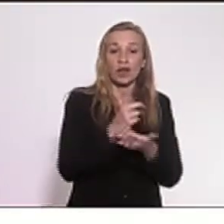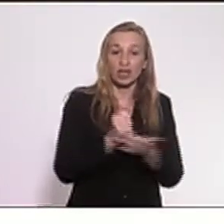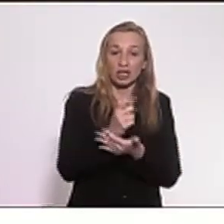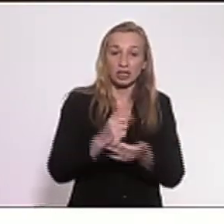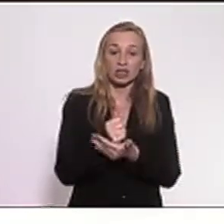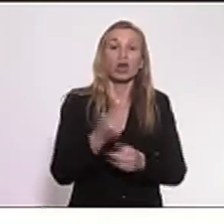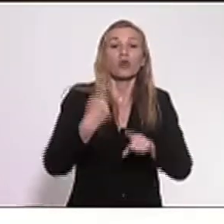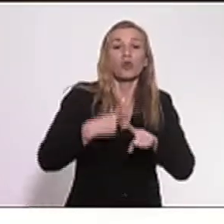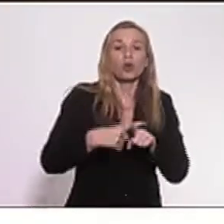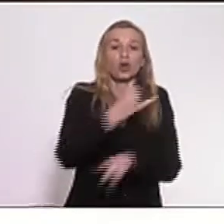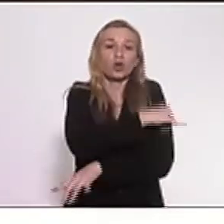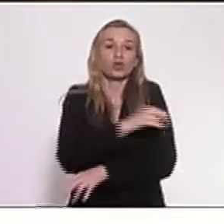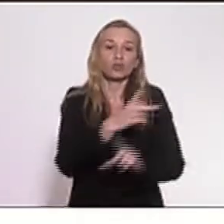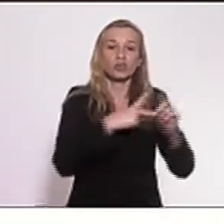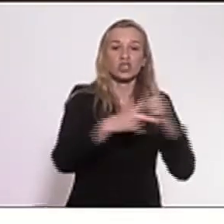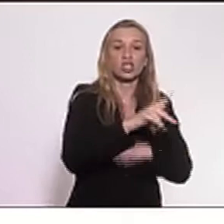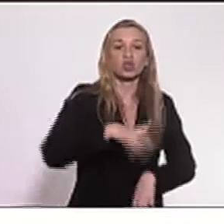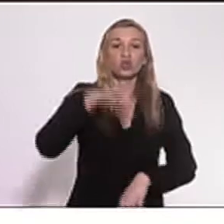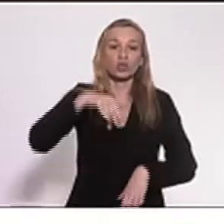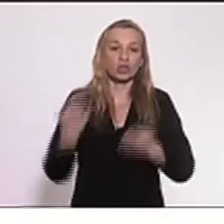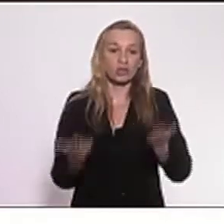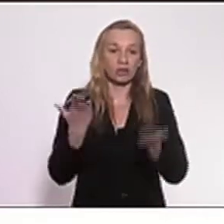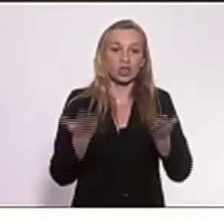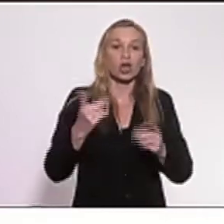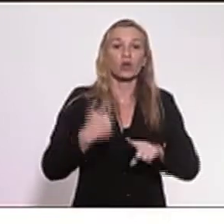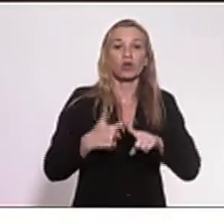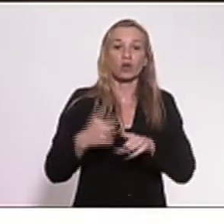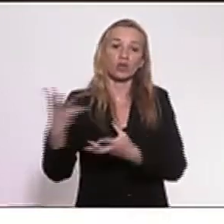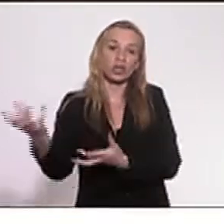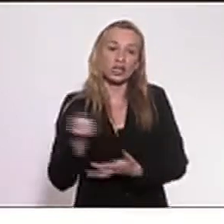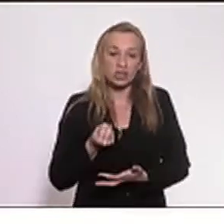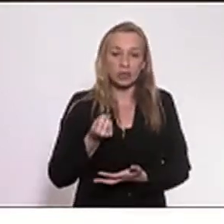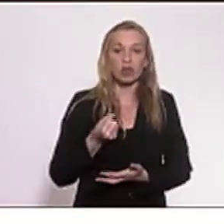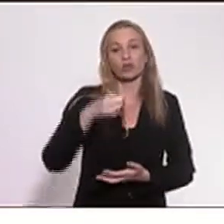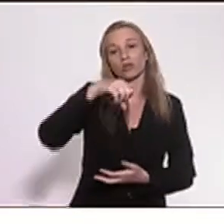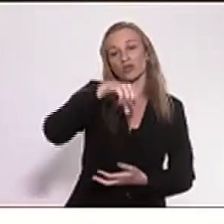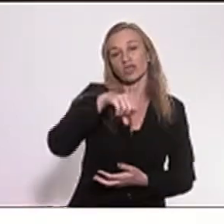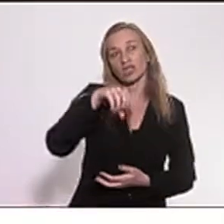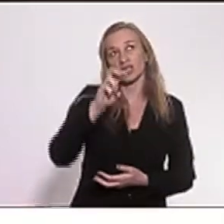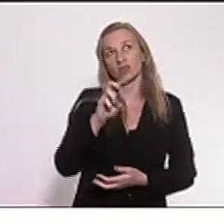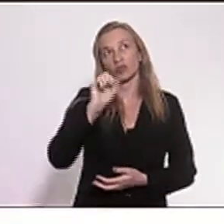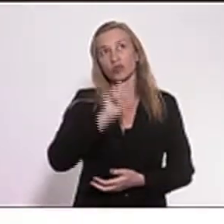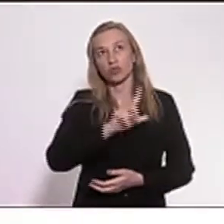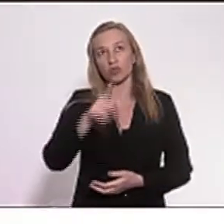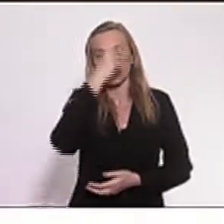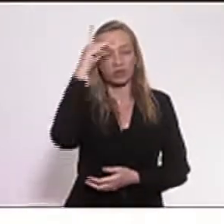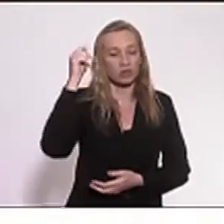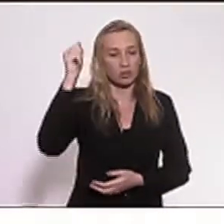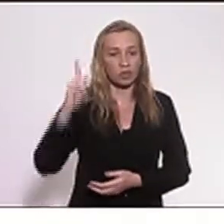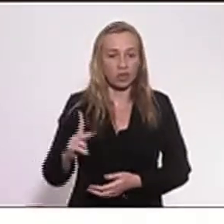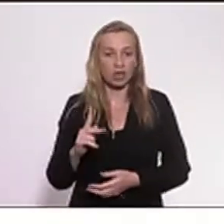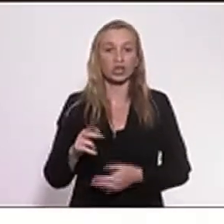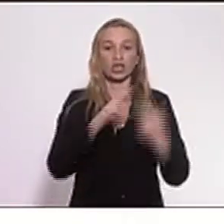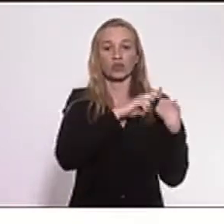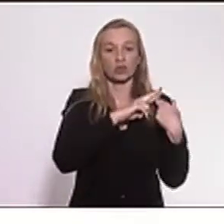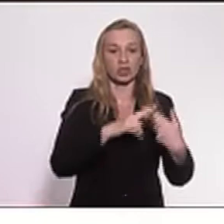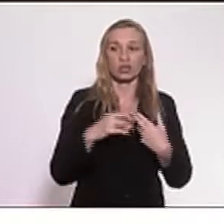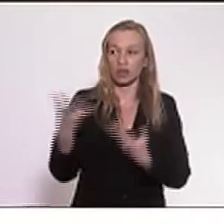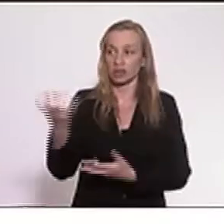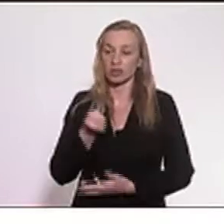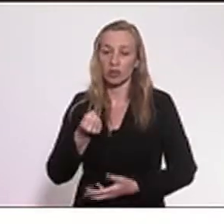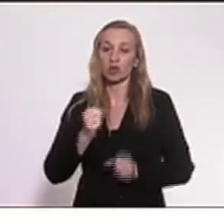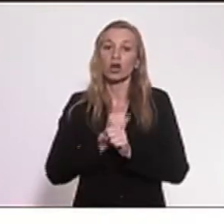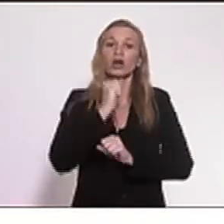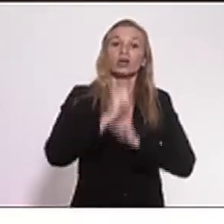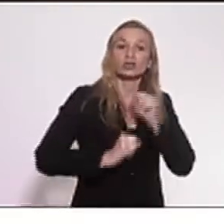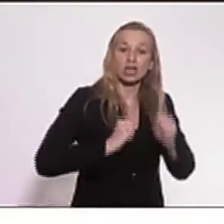o Rio Previdência nunca teve esse equilíbrio? Porque quando ele recebeu esses 95 mil aposentados e recebeu a responsabilidade de